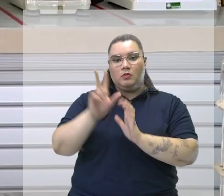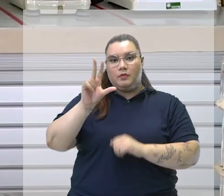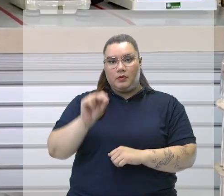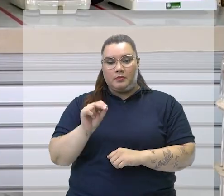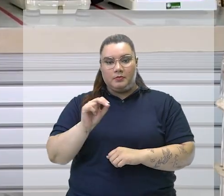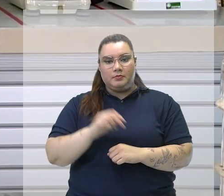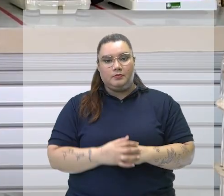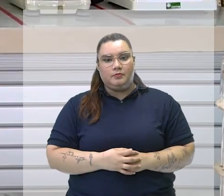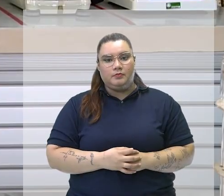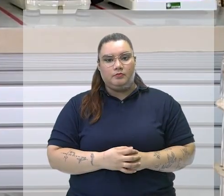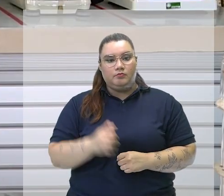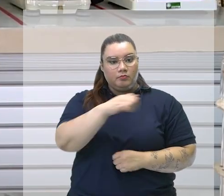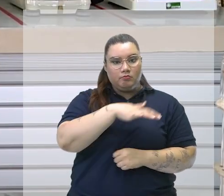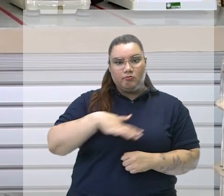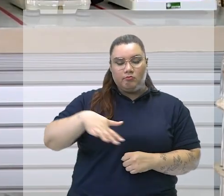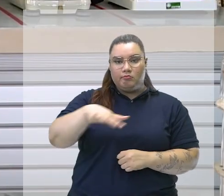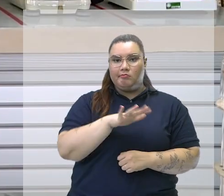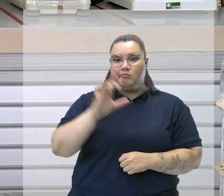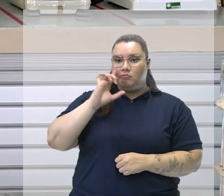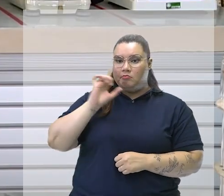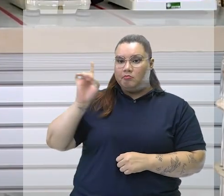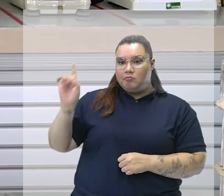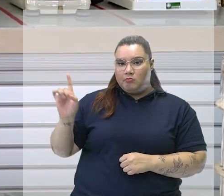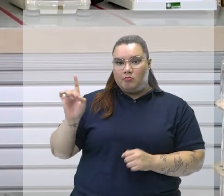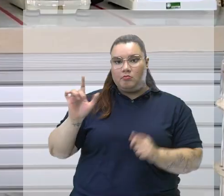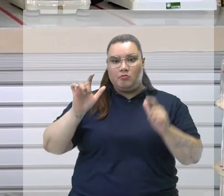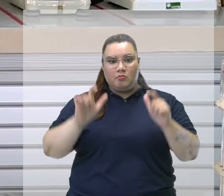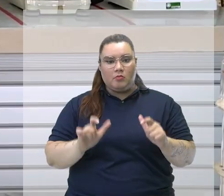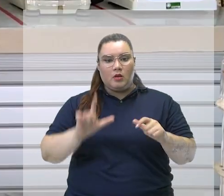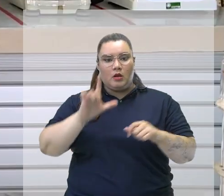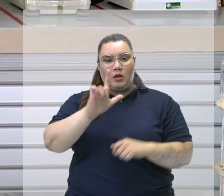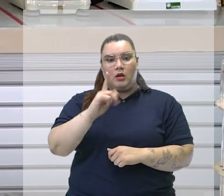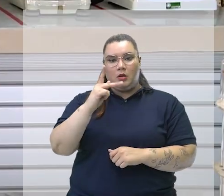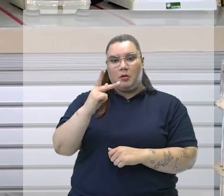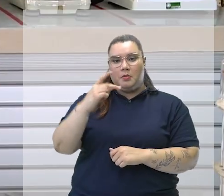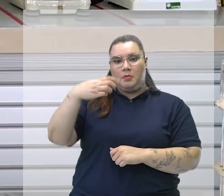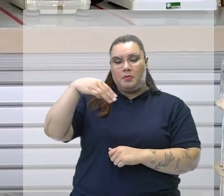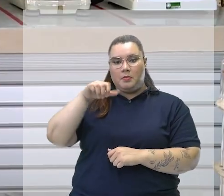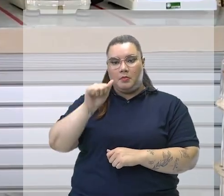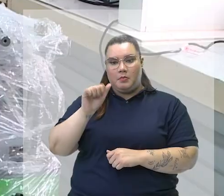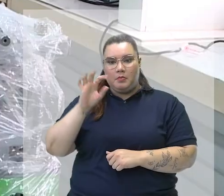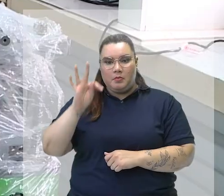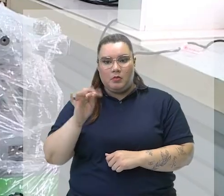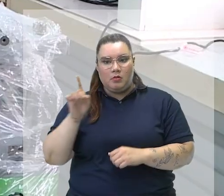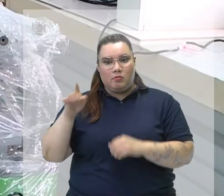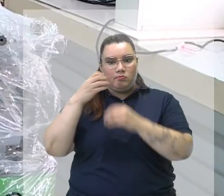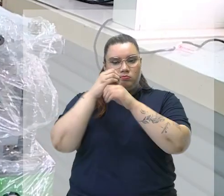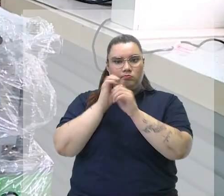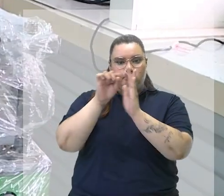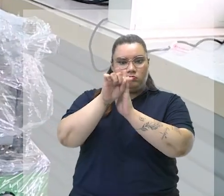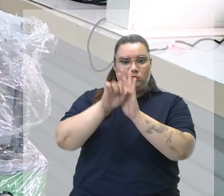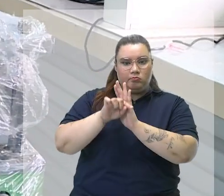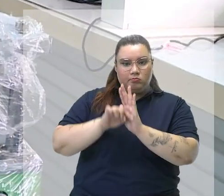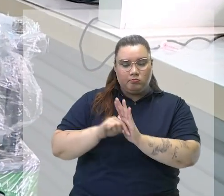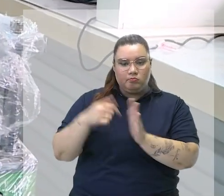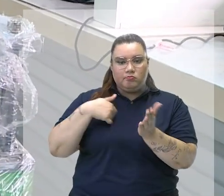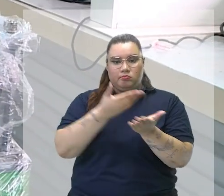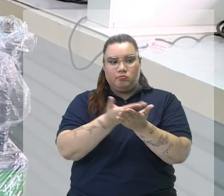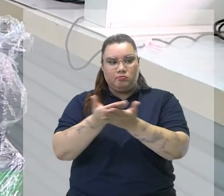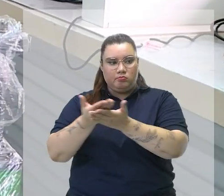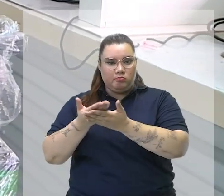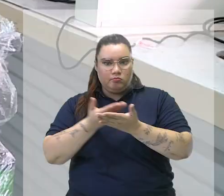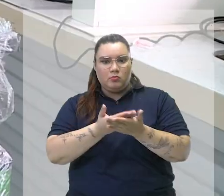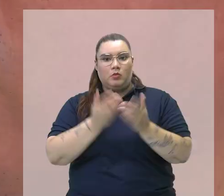do Amazonas. Esse ambiente aqui é o LPMAT, que é o laboratório onde eu desenvolvo minha pesquisa, e